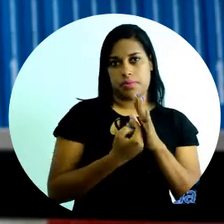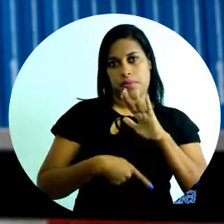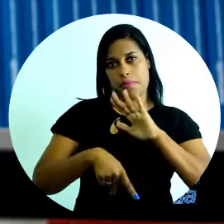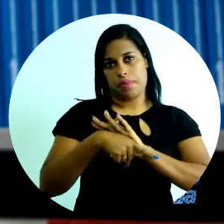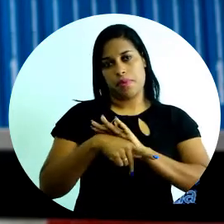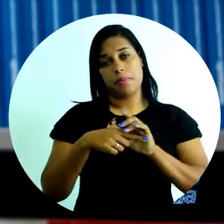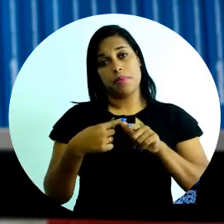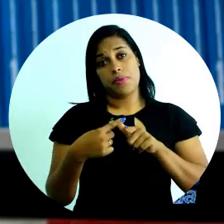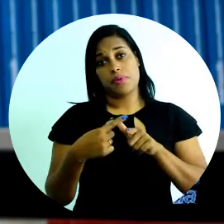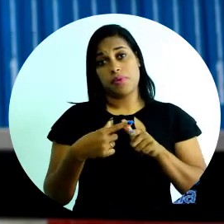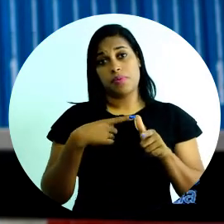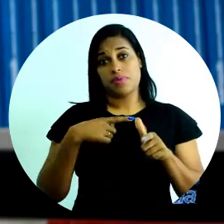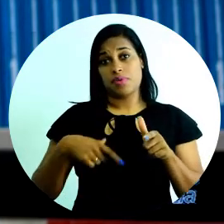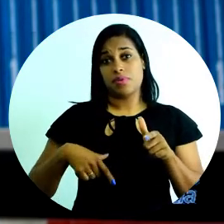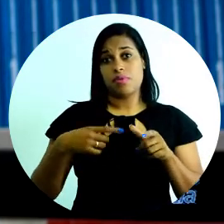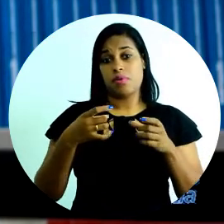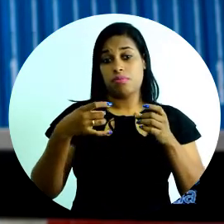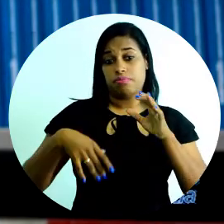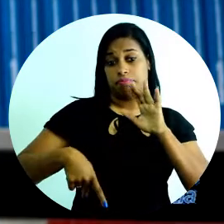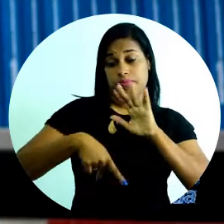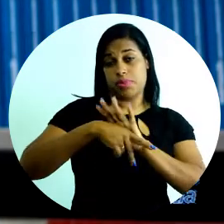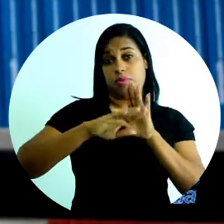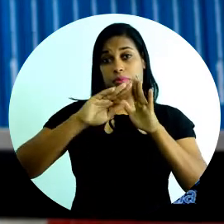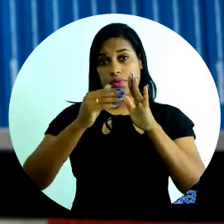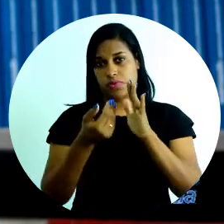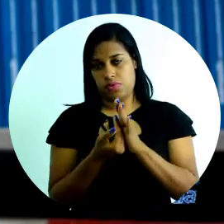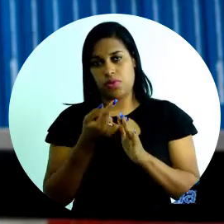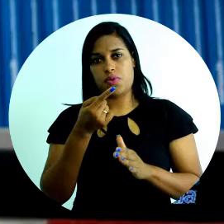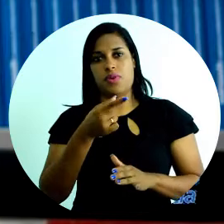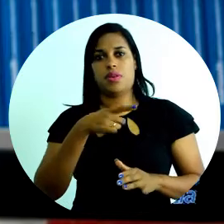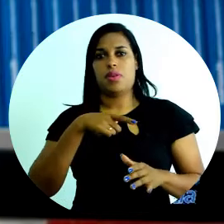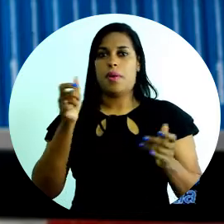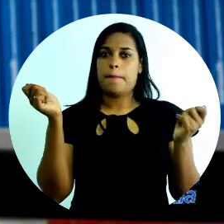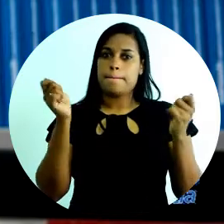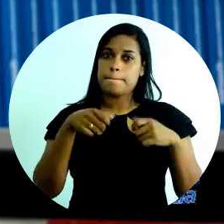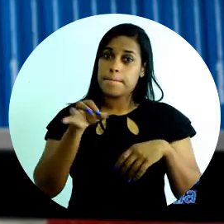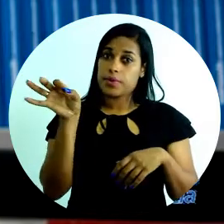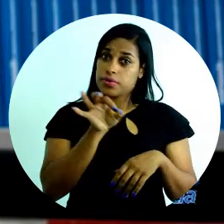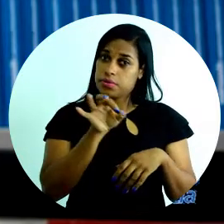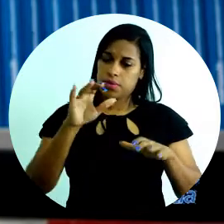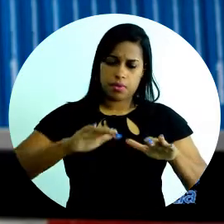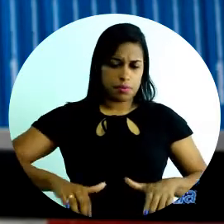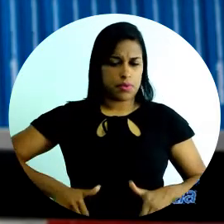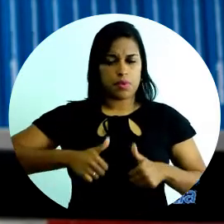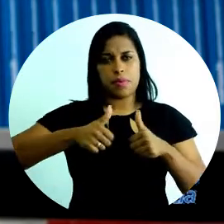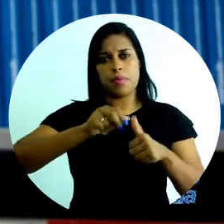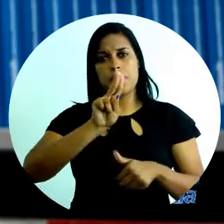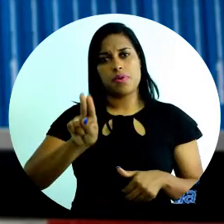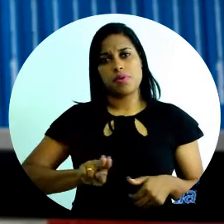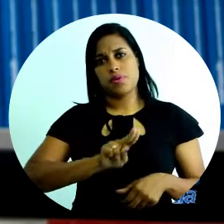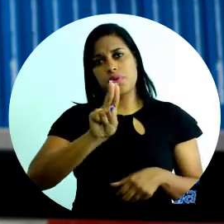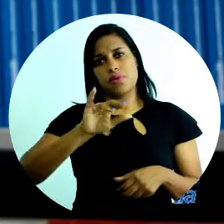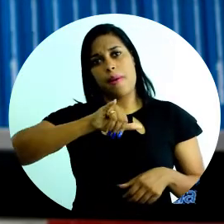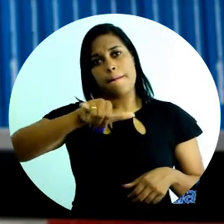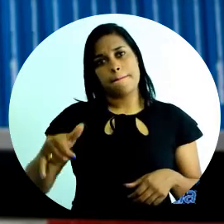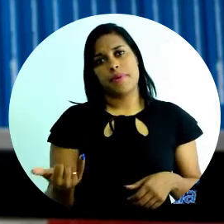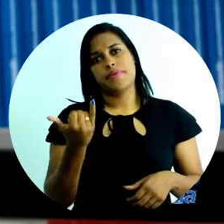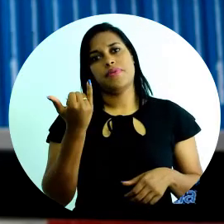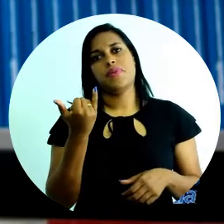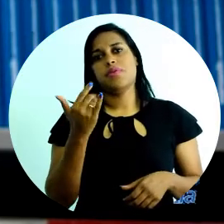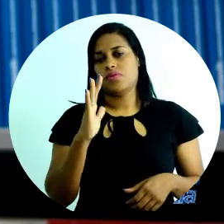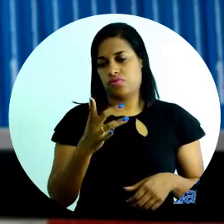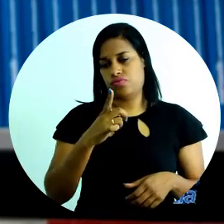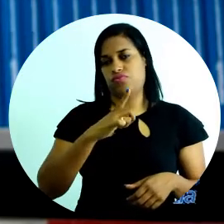escola, né? Porque o recurso, quando ele é jogado diretamente na escola, existe uma possibilidade muito melhor desse recurso ser